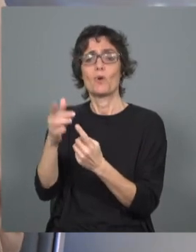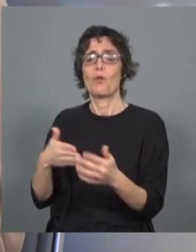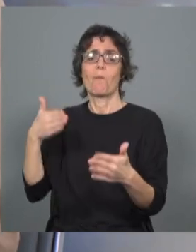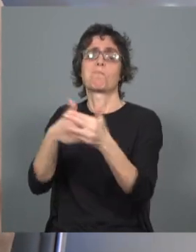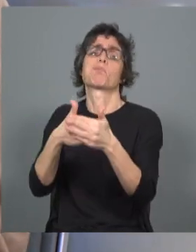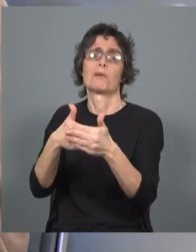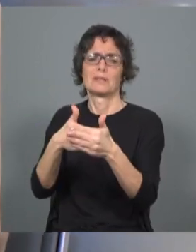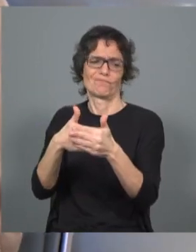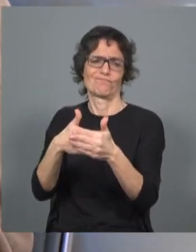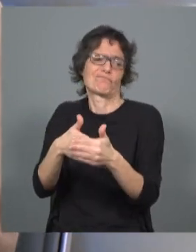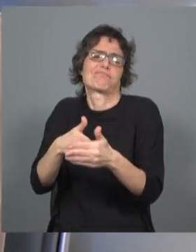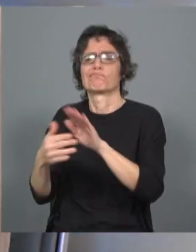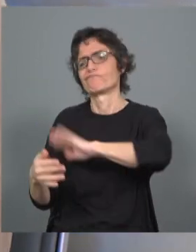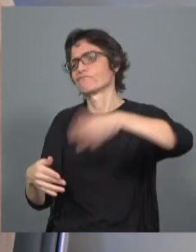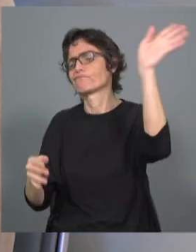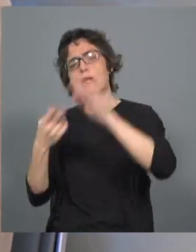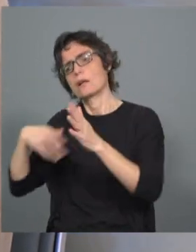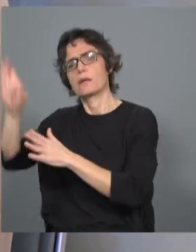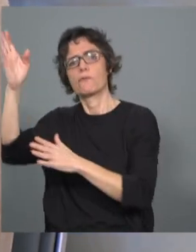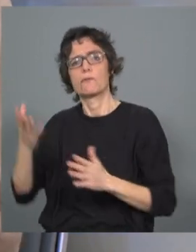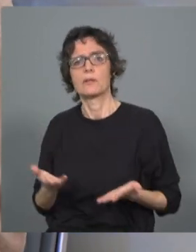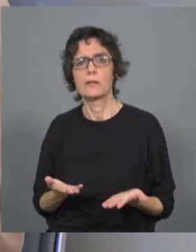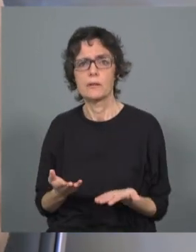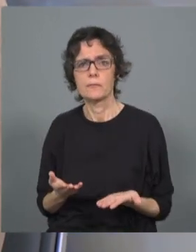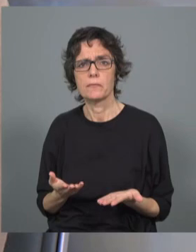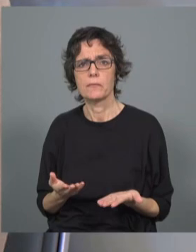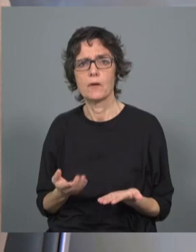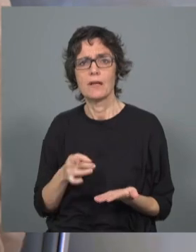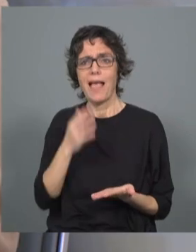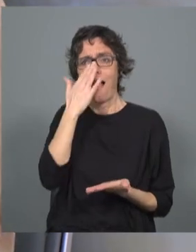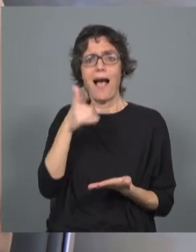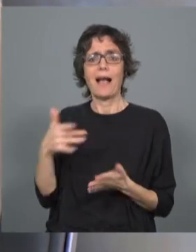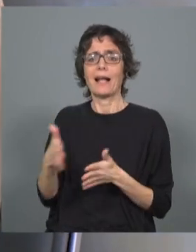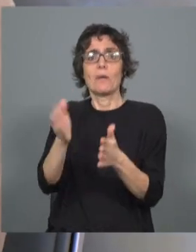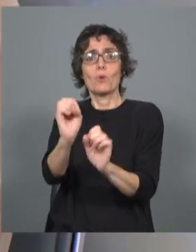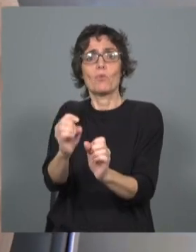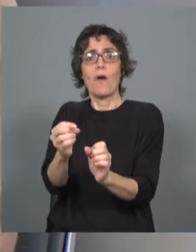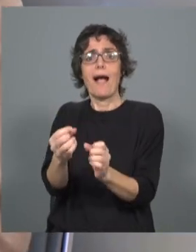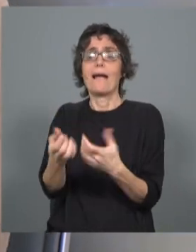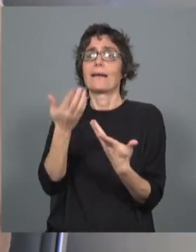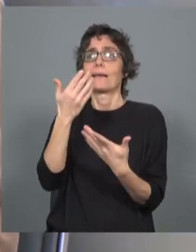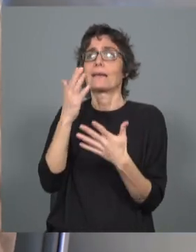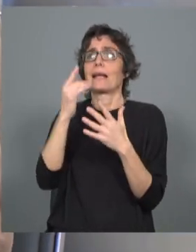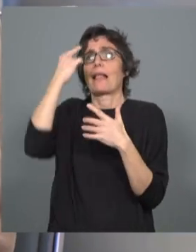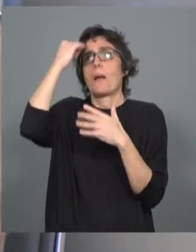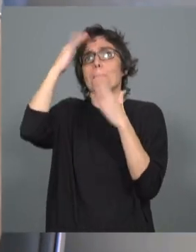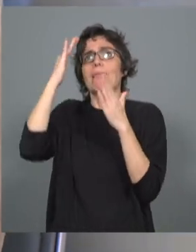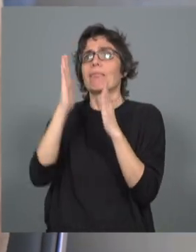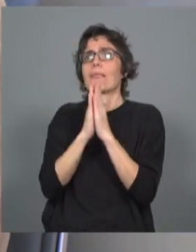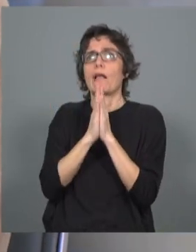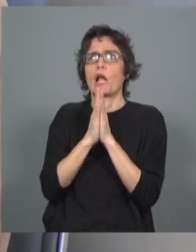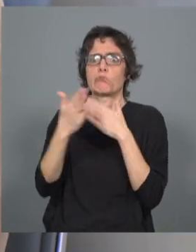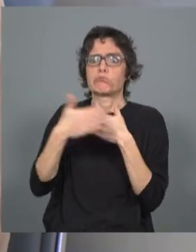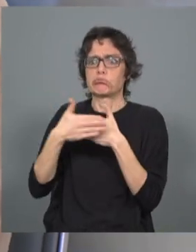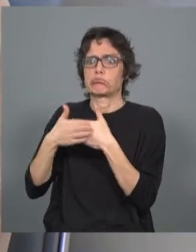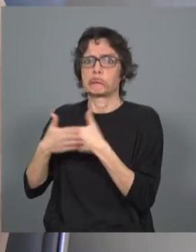mais legalista e parece que não há caminho para eles na igreja. E o que a nós, ao contrário, sempre nos